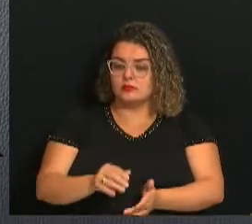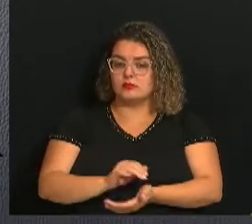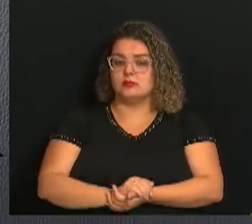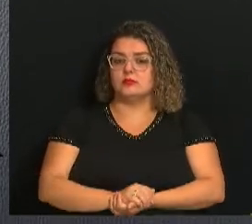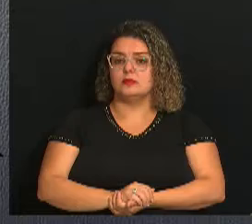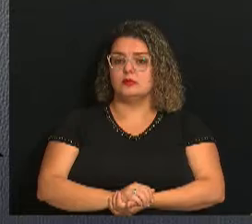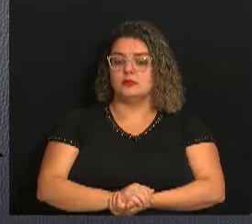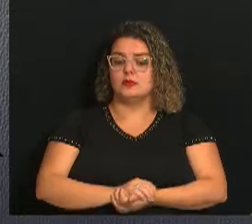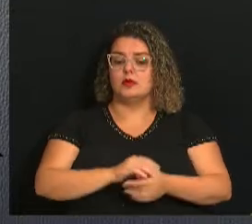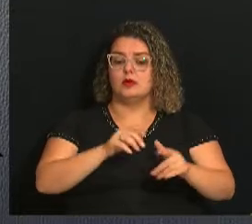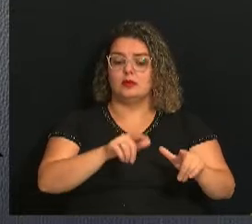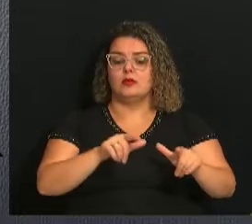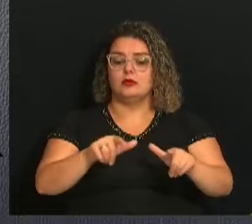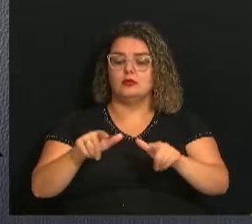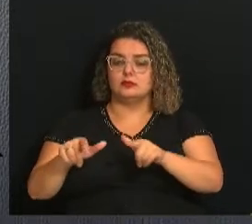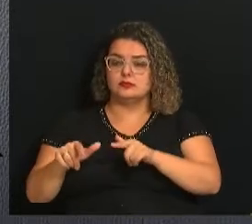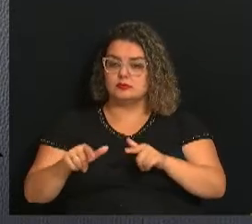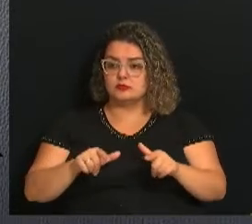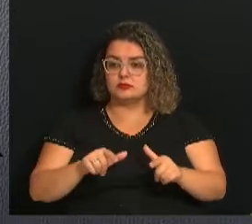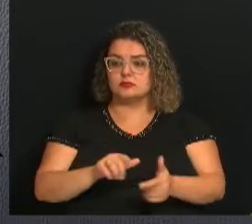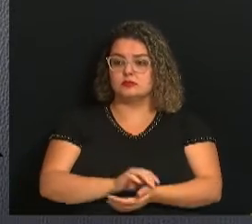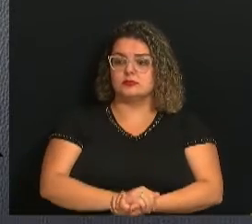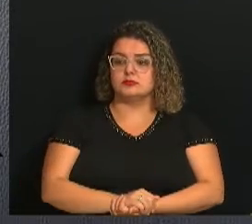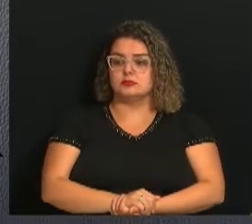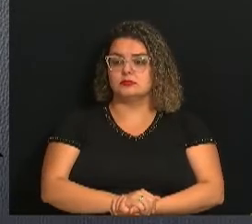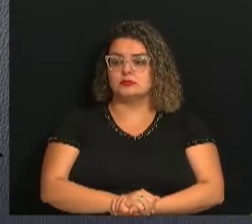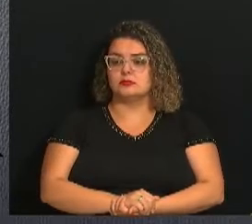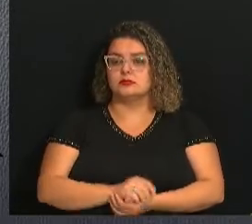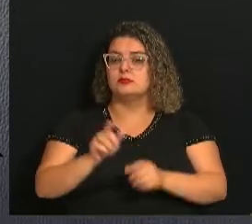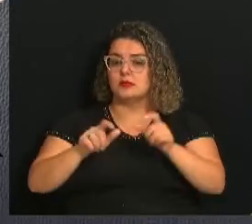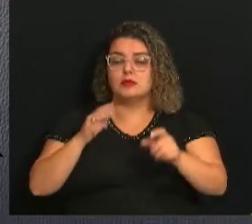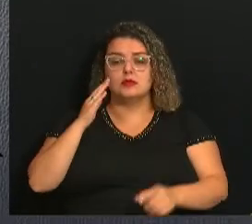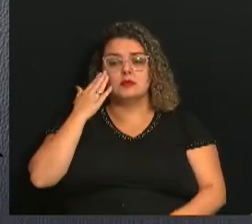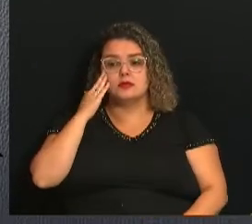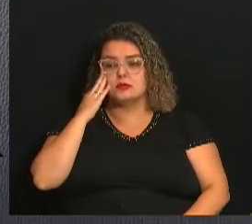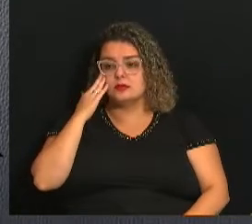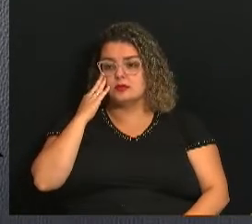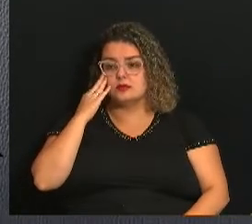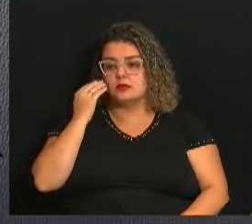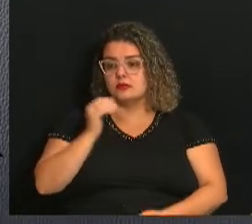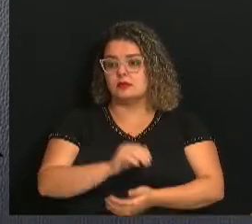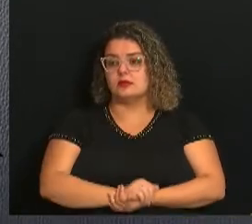espaços, até para as pessoas entenderem, que não é somente